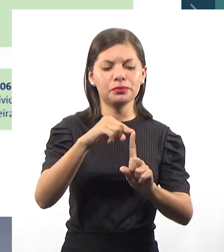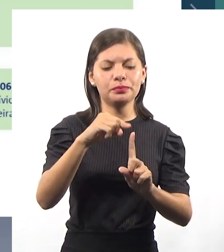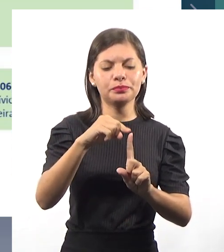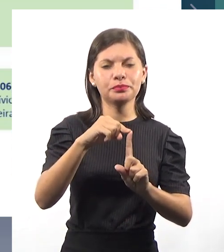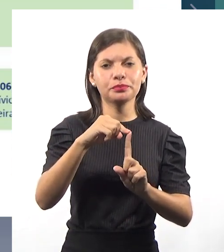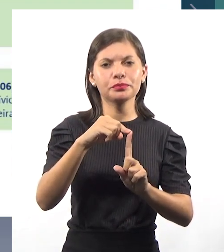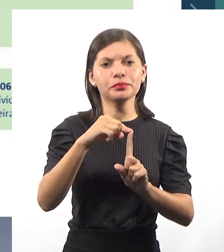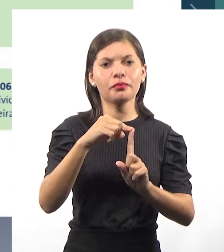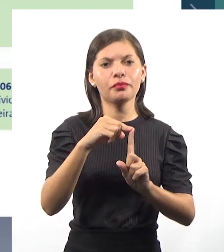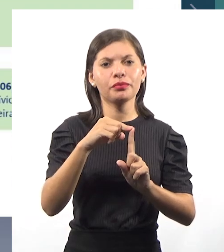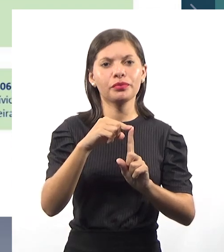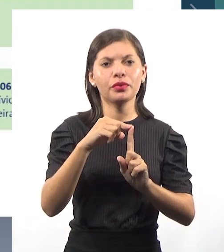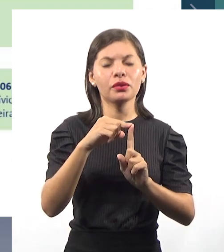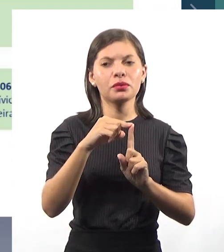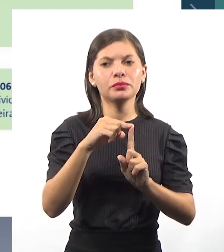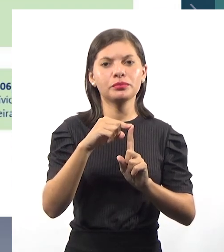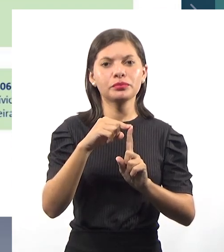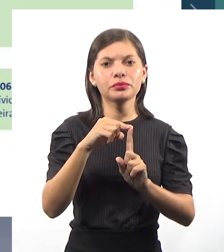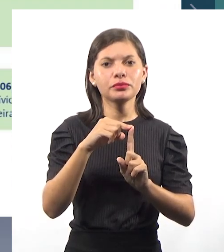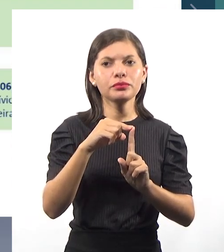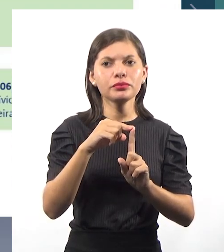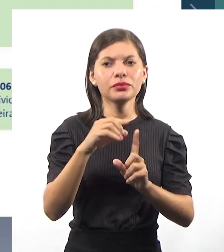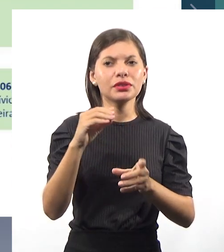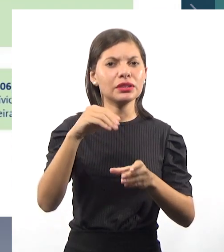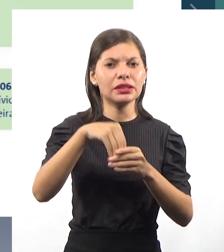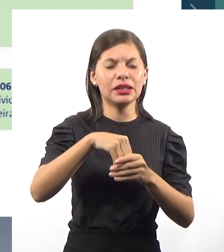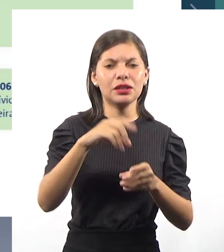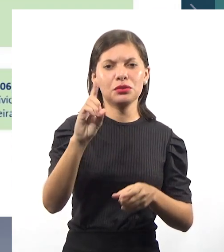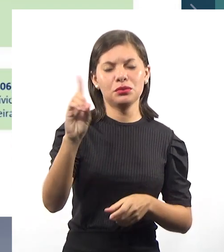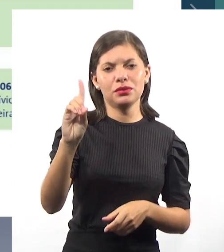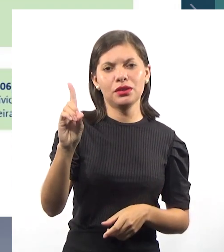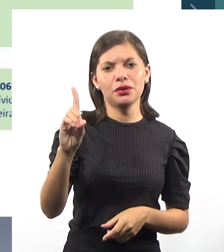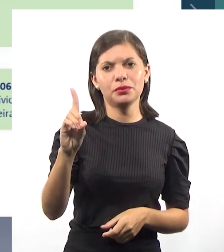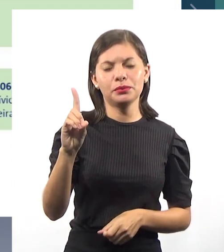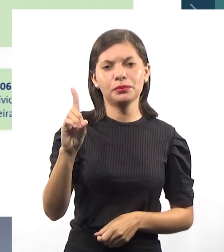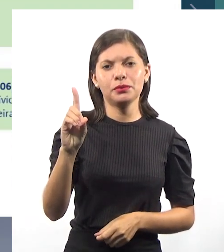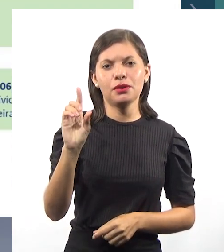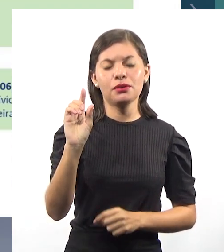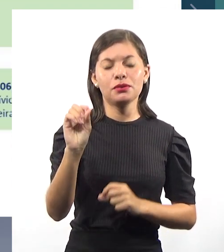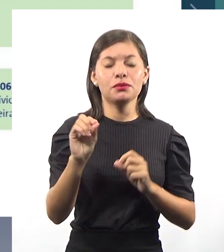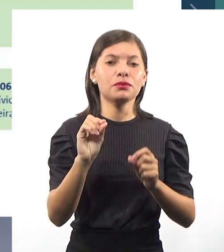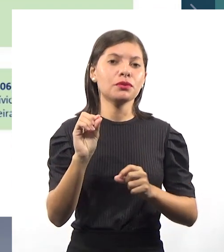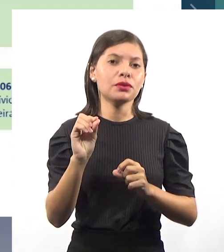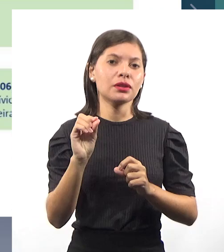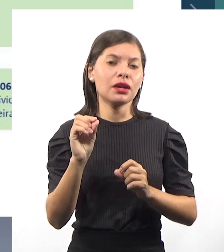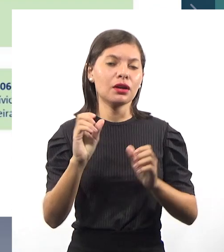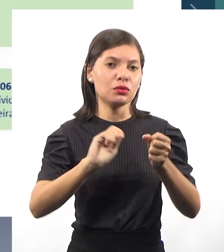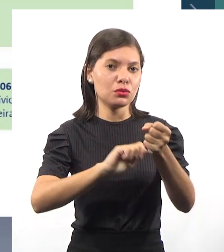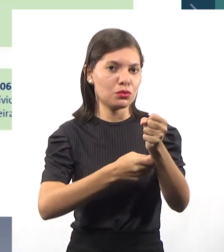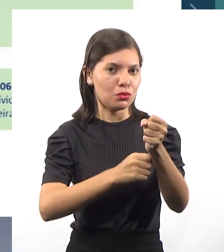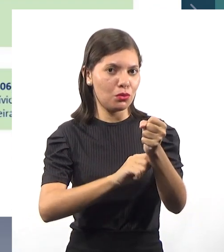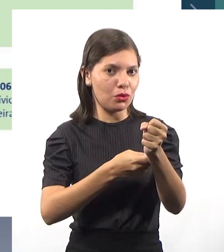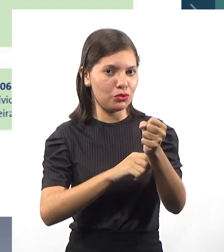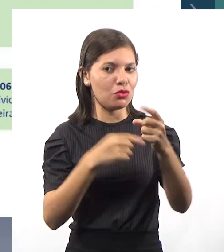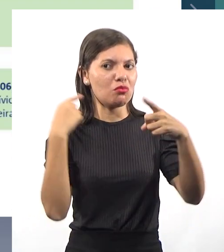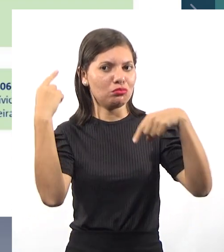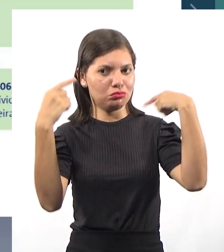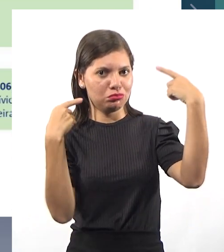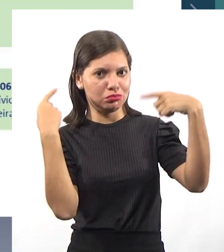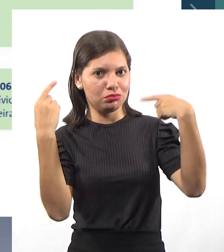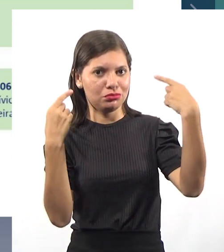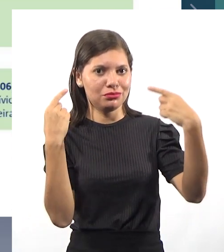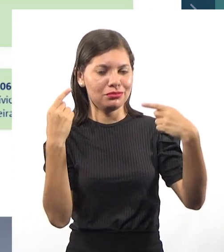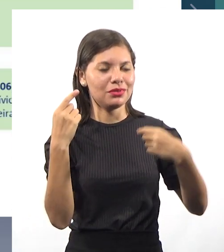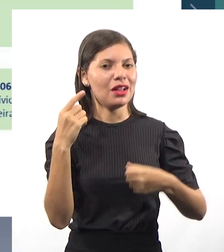os objetivos não vão estar previstos, mas na BNCC eles vão estar, inclusive, com um código